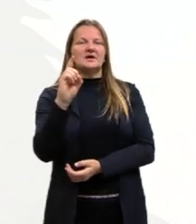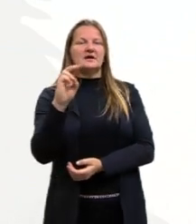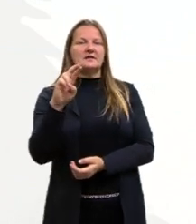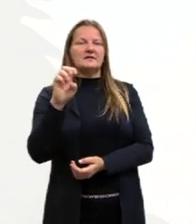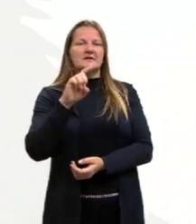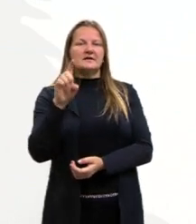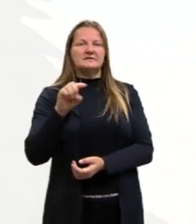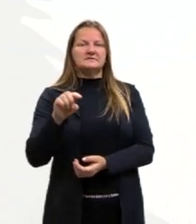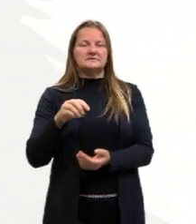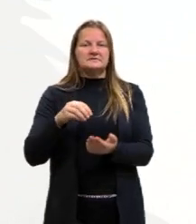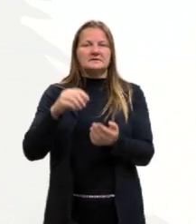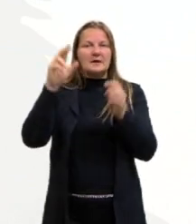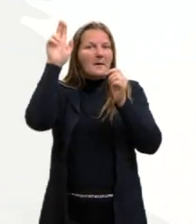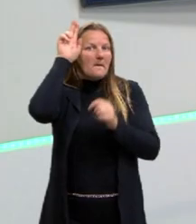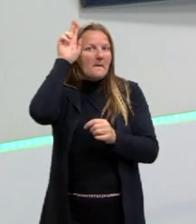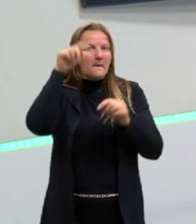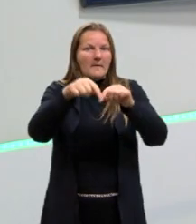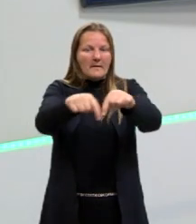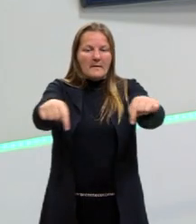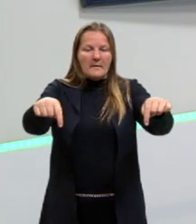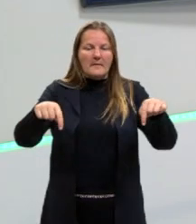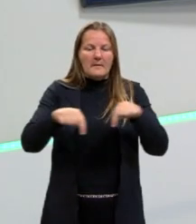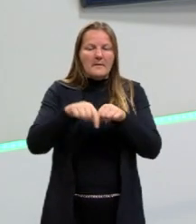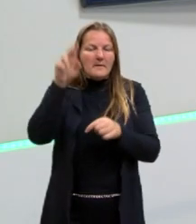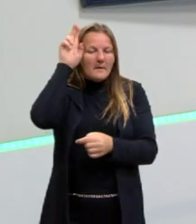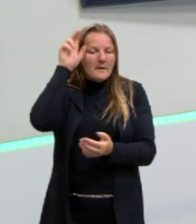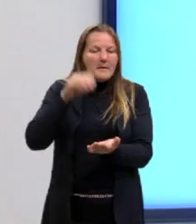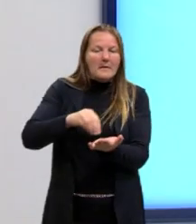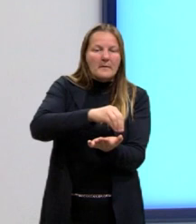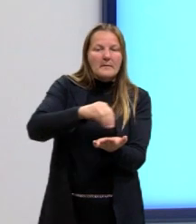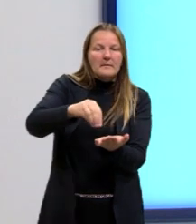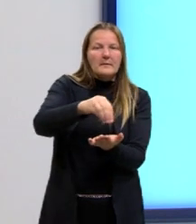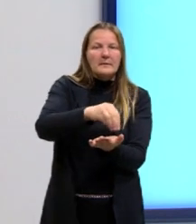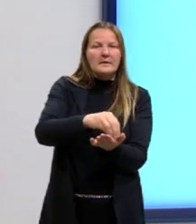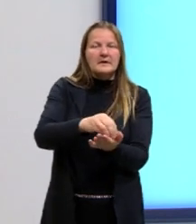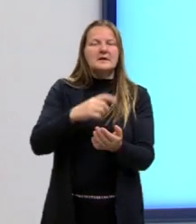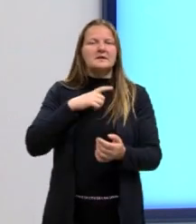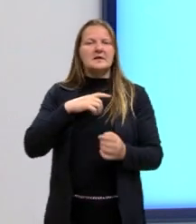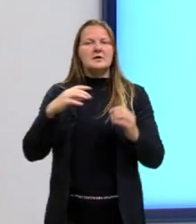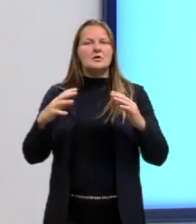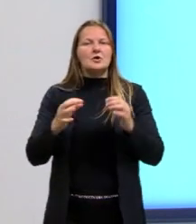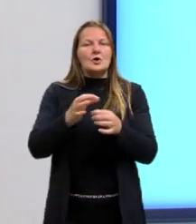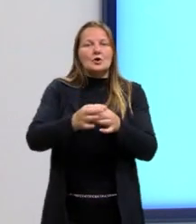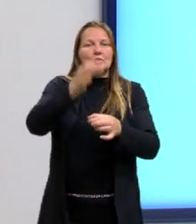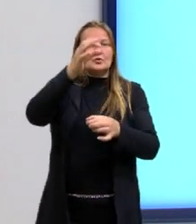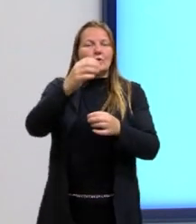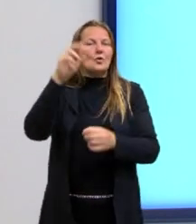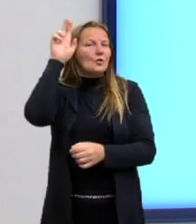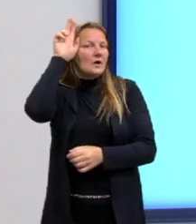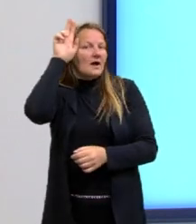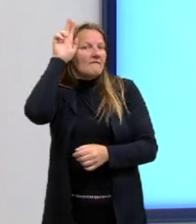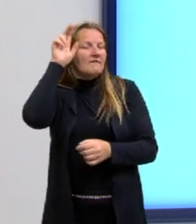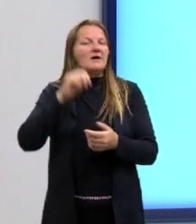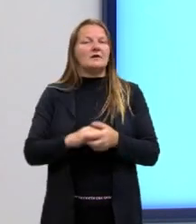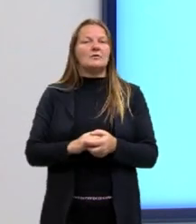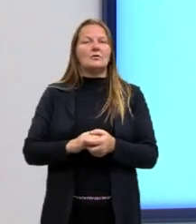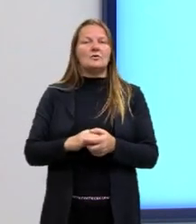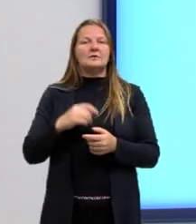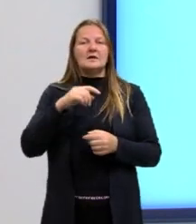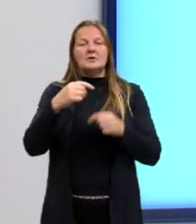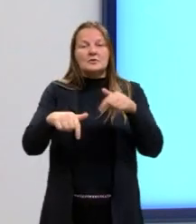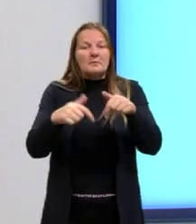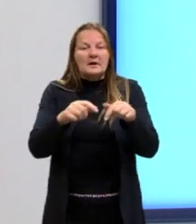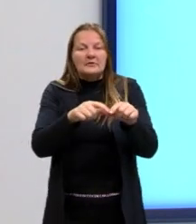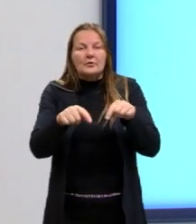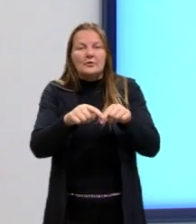tem diferentes peças. A gente tem, né, a torre, o cavalo, o peão, o rei,